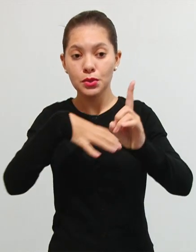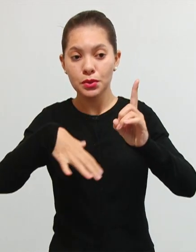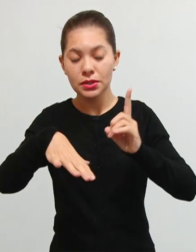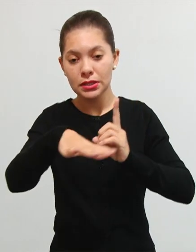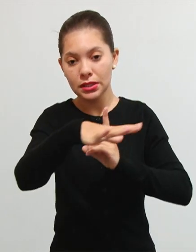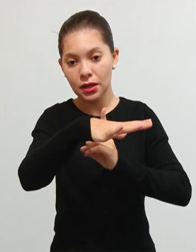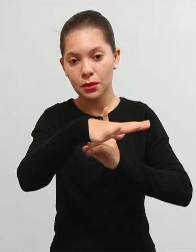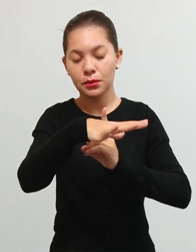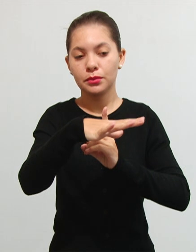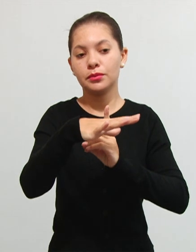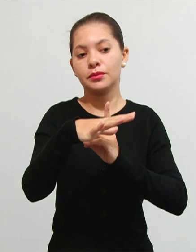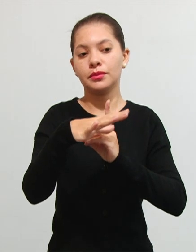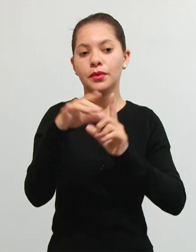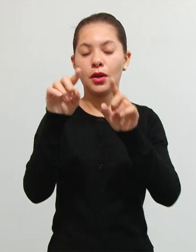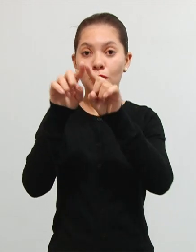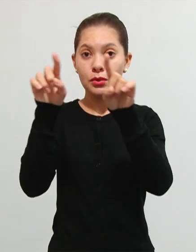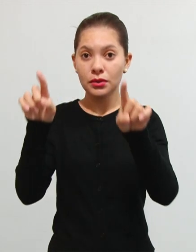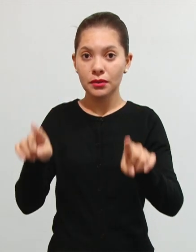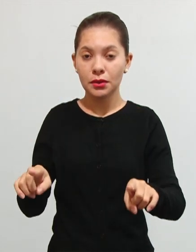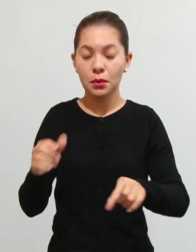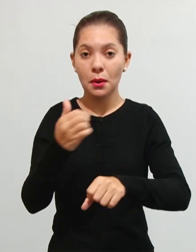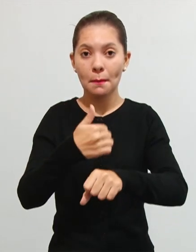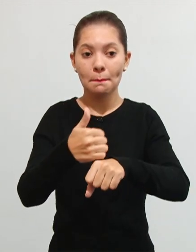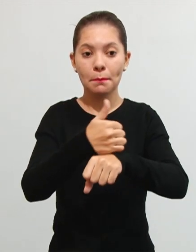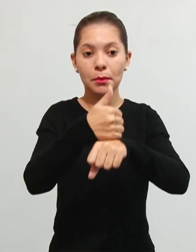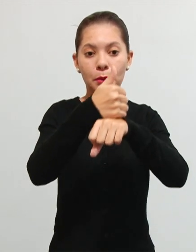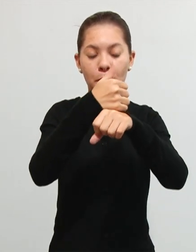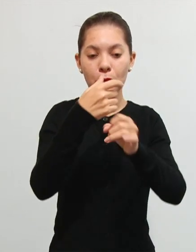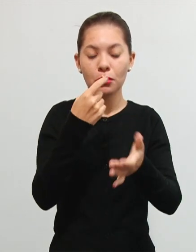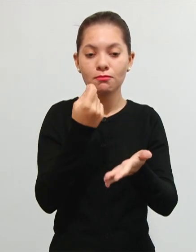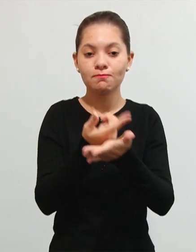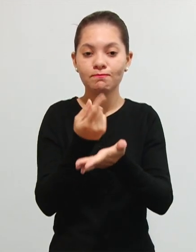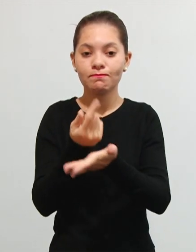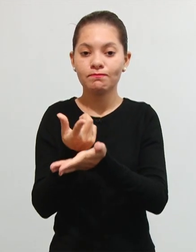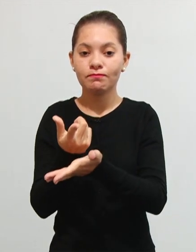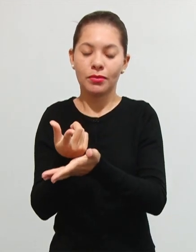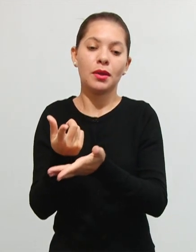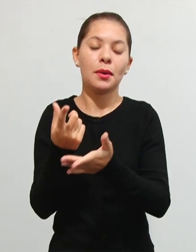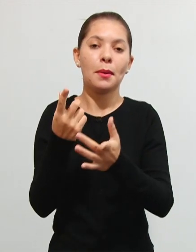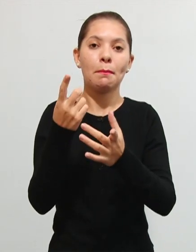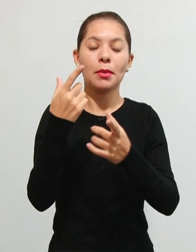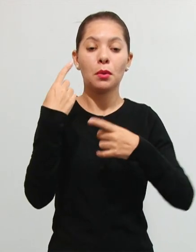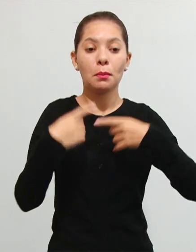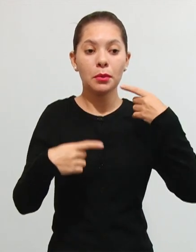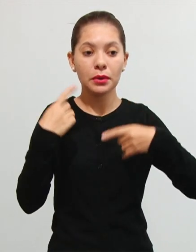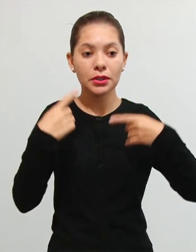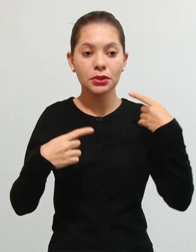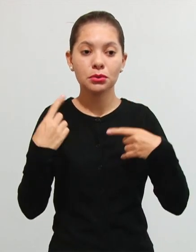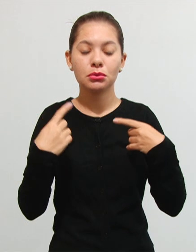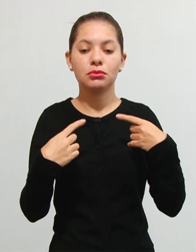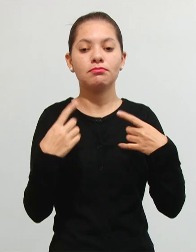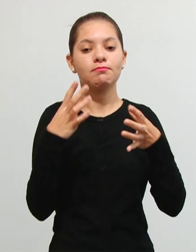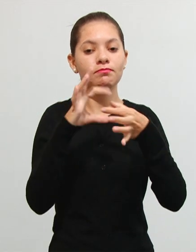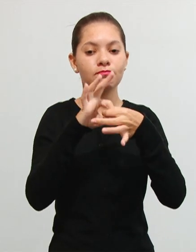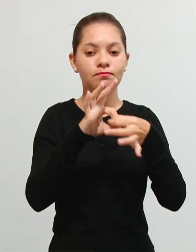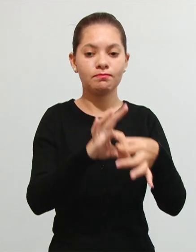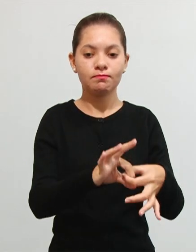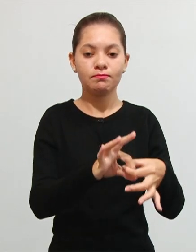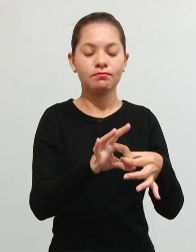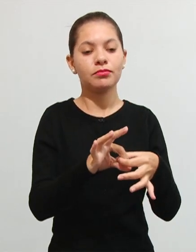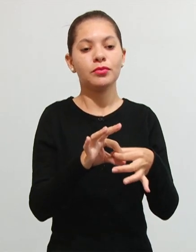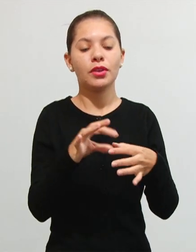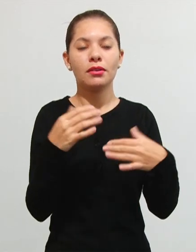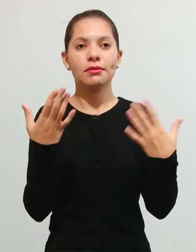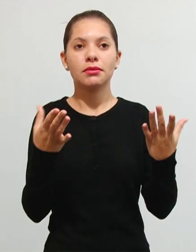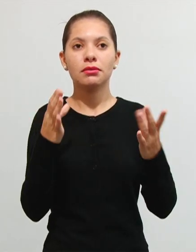regime previdenciário dos servidores públicos será custeado pelo respectivo ente político que estiver vinculado ou seja quem é do